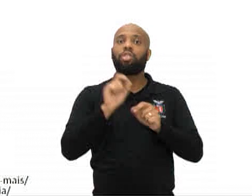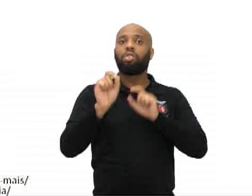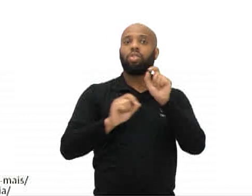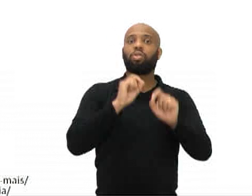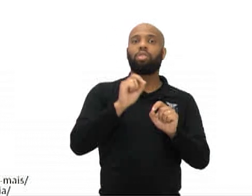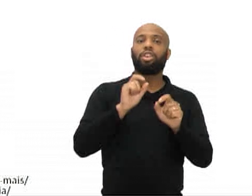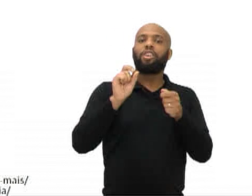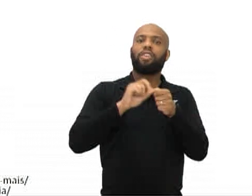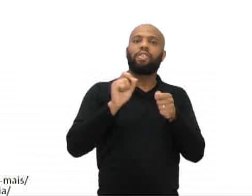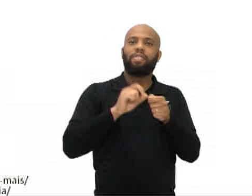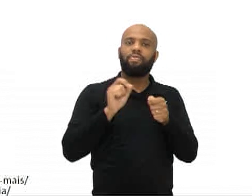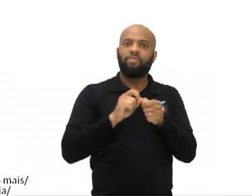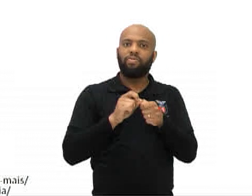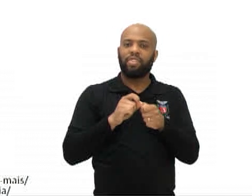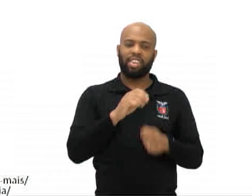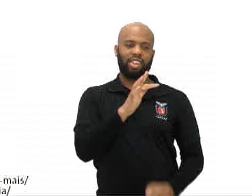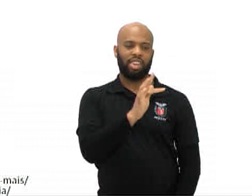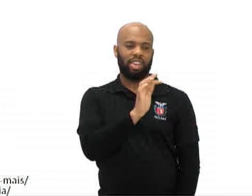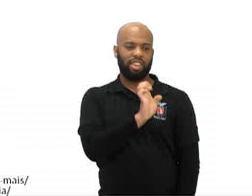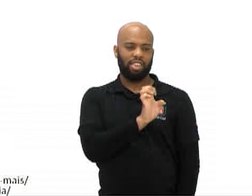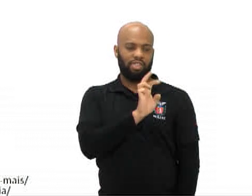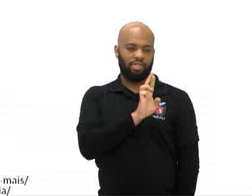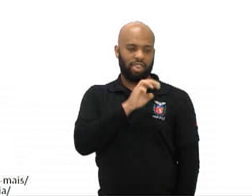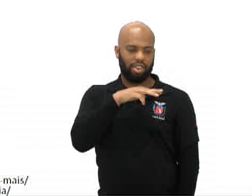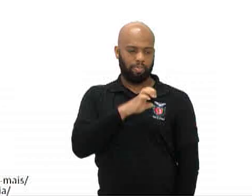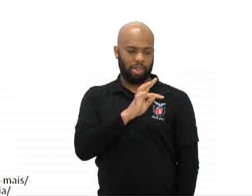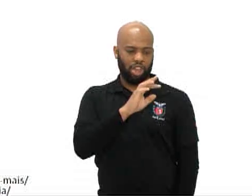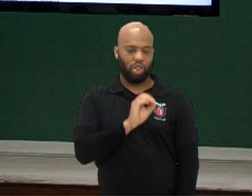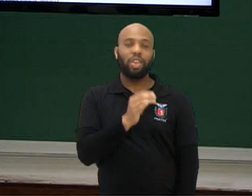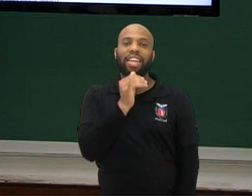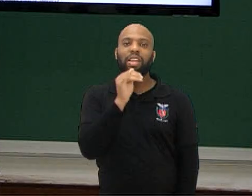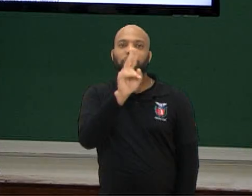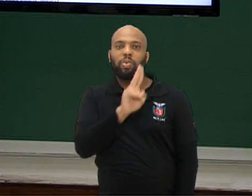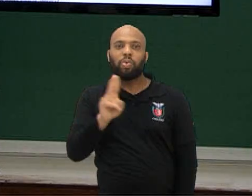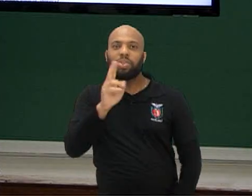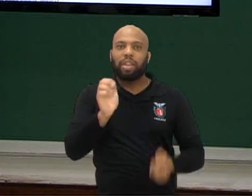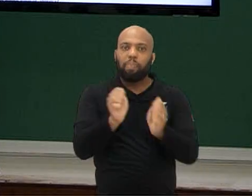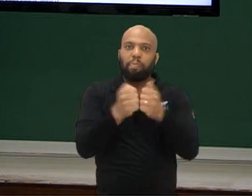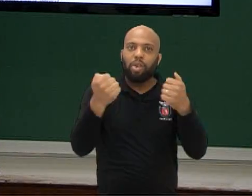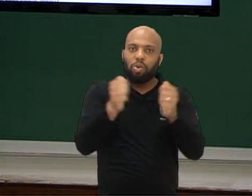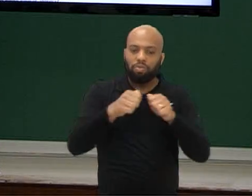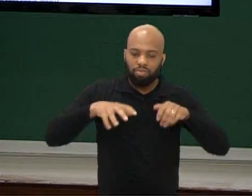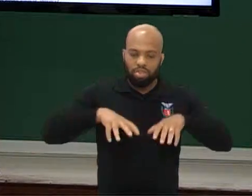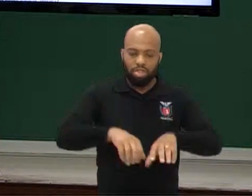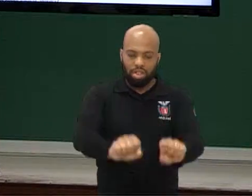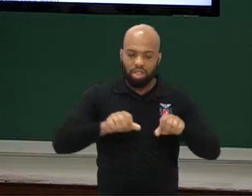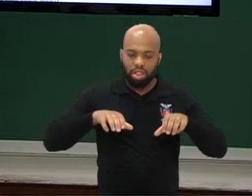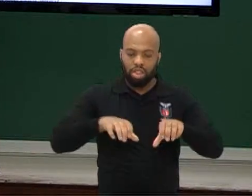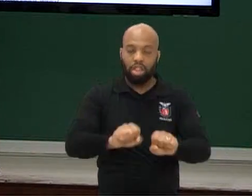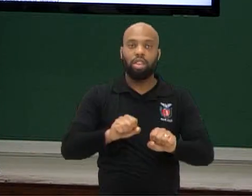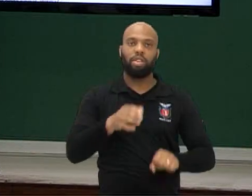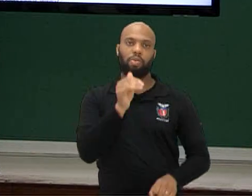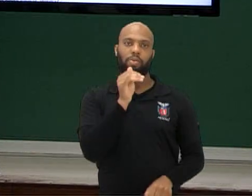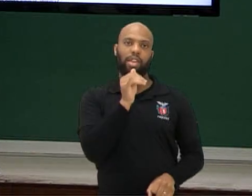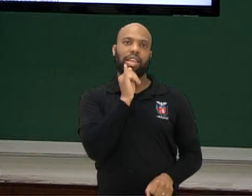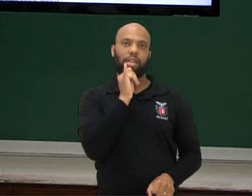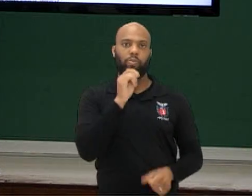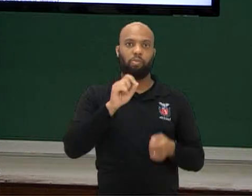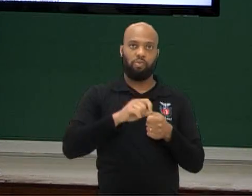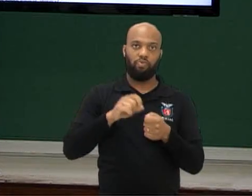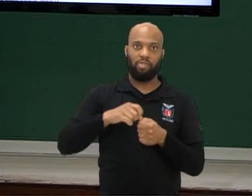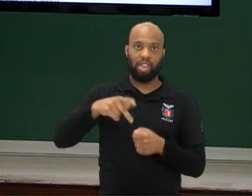de fermentos. O fermento que a gente coloca no pão, na massa. Por quê? Quando você mistura o trigo,